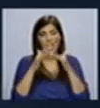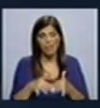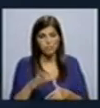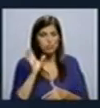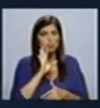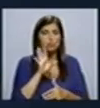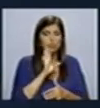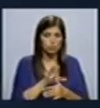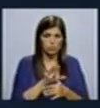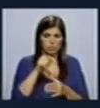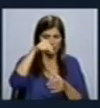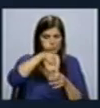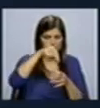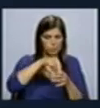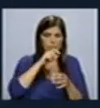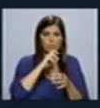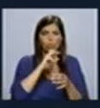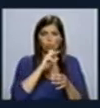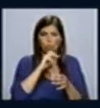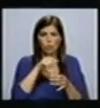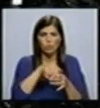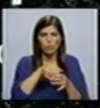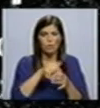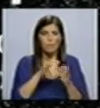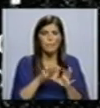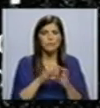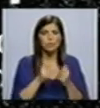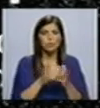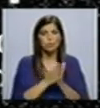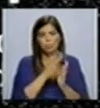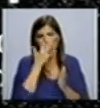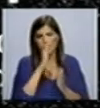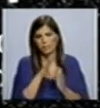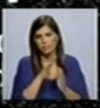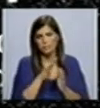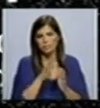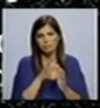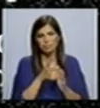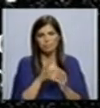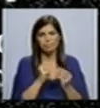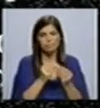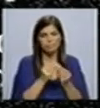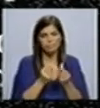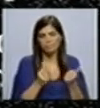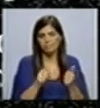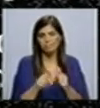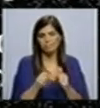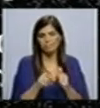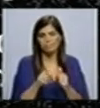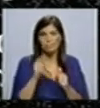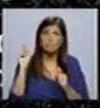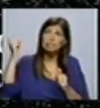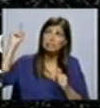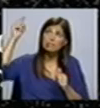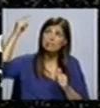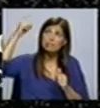Têm um núcleo mais rochoso, mas depois tudo parece ser muito mais pouco unido, digamos assim, e vem dos confins